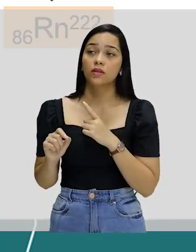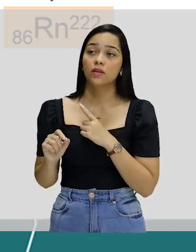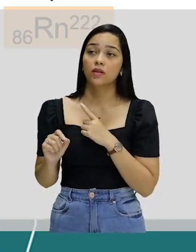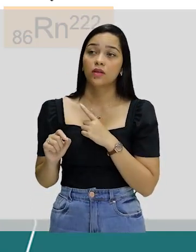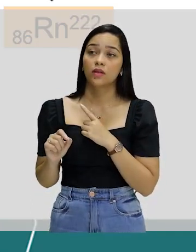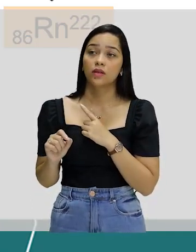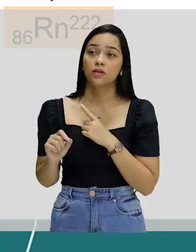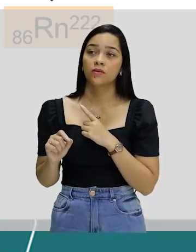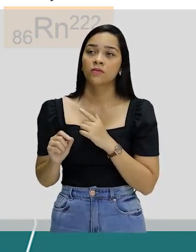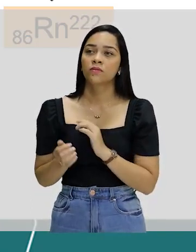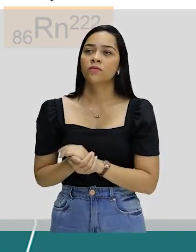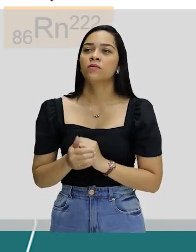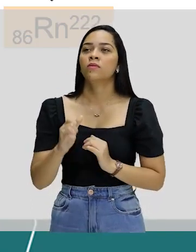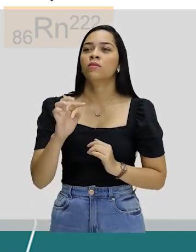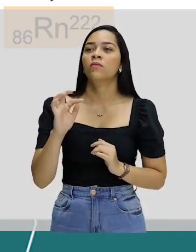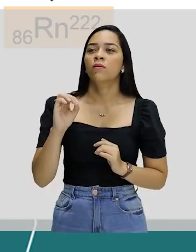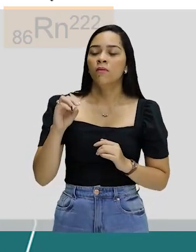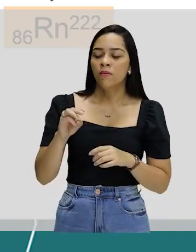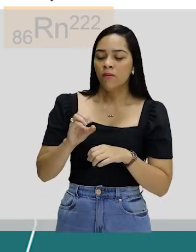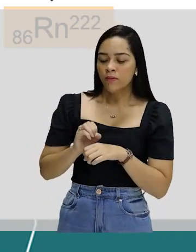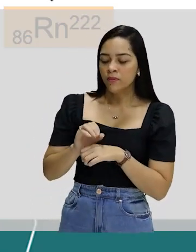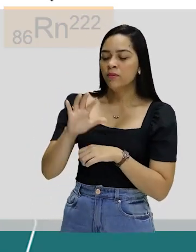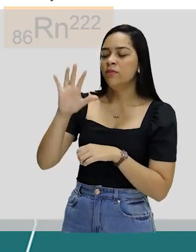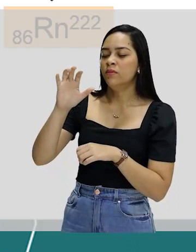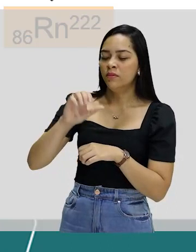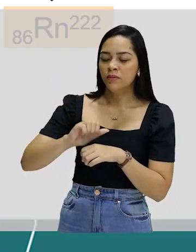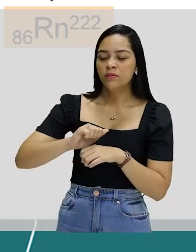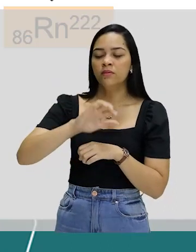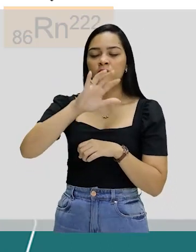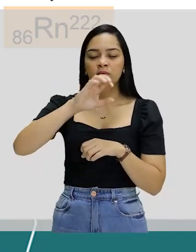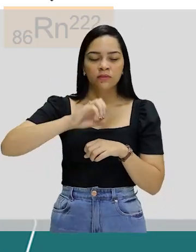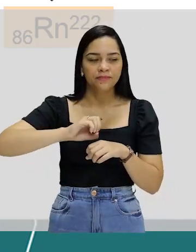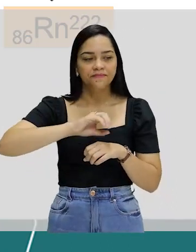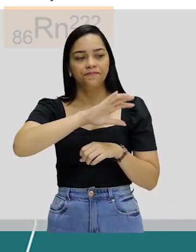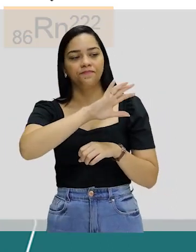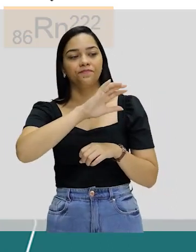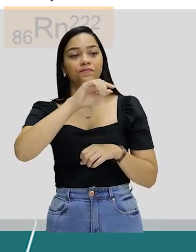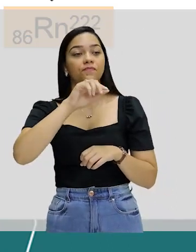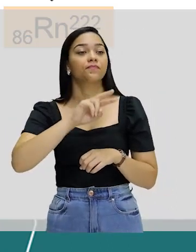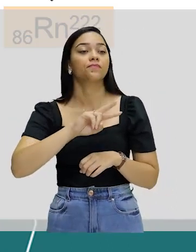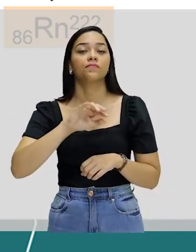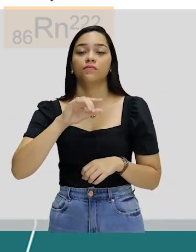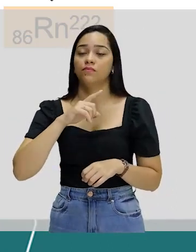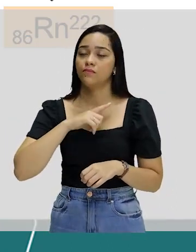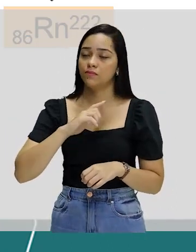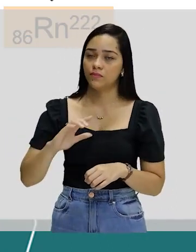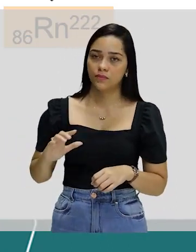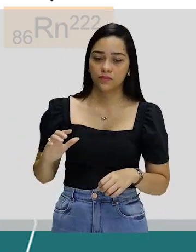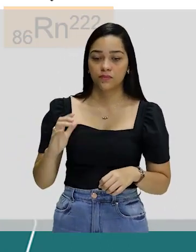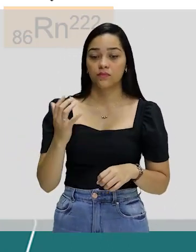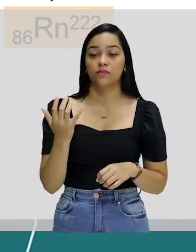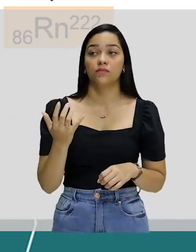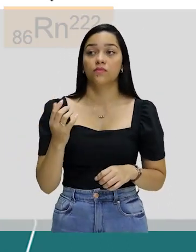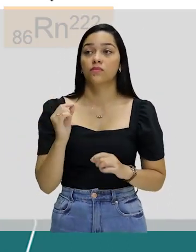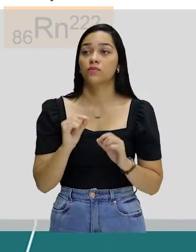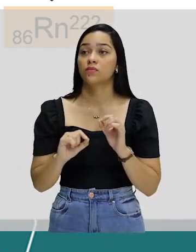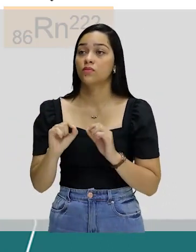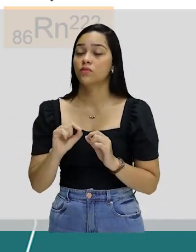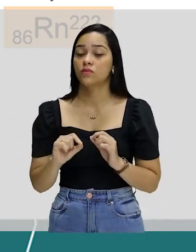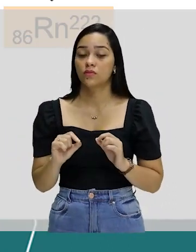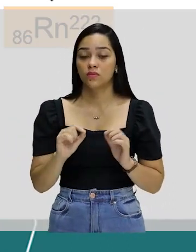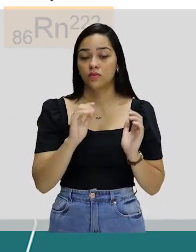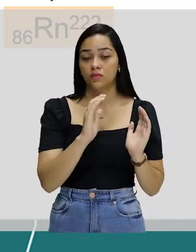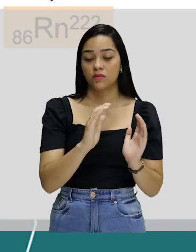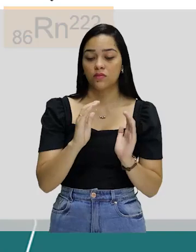a seguinte situação, que um átomo fica emitindo partículas, dessa situação nós vamos ter as